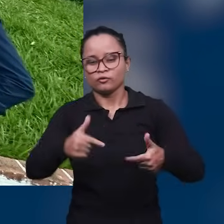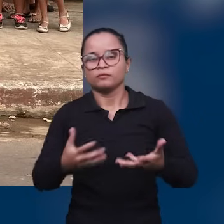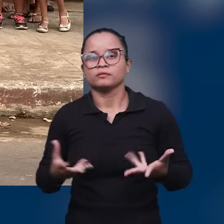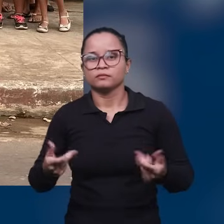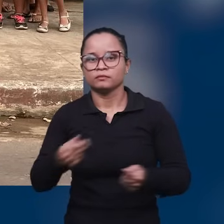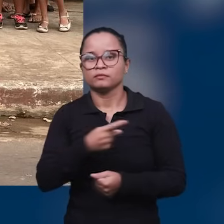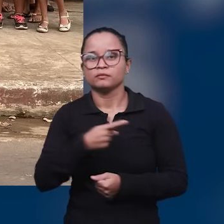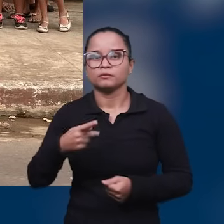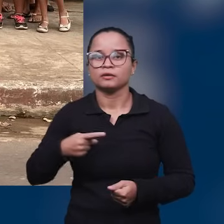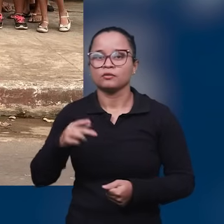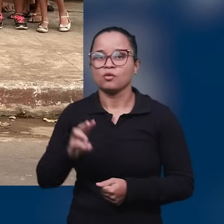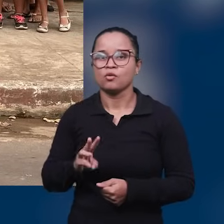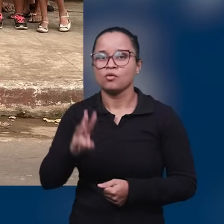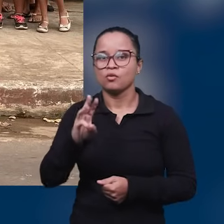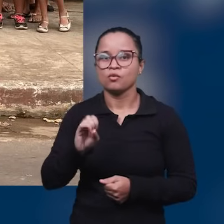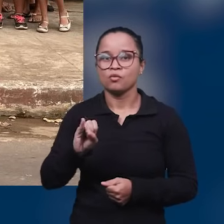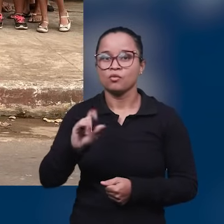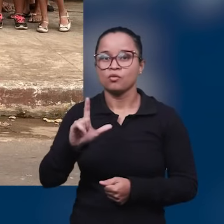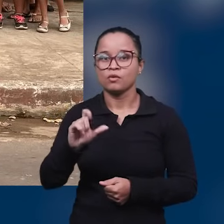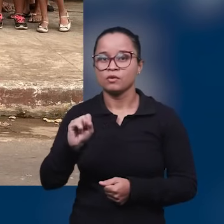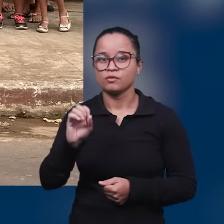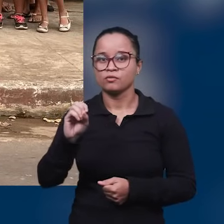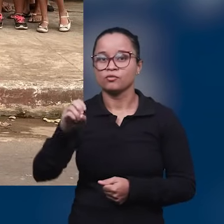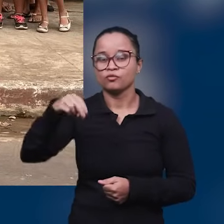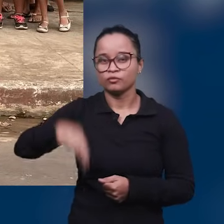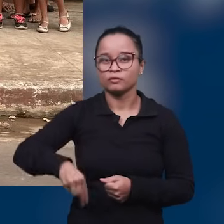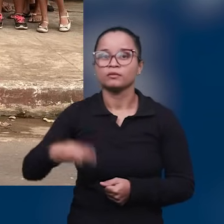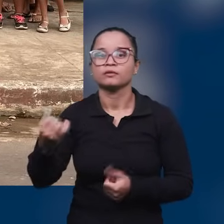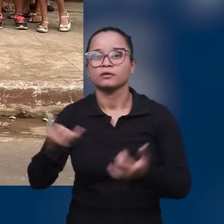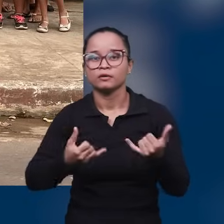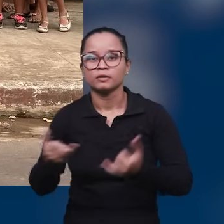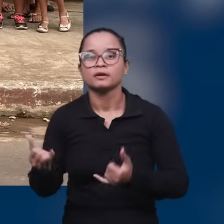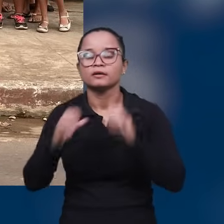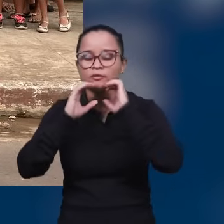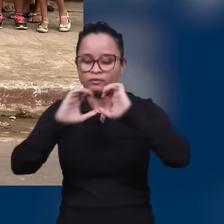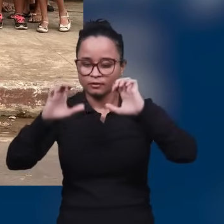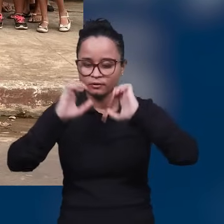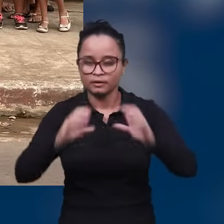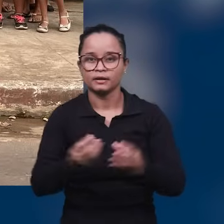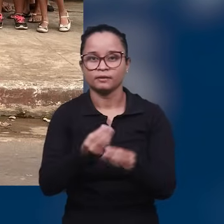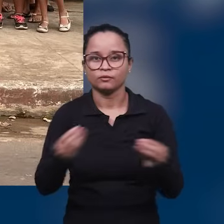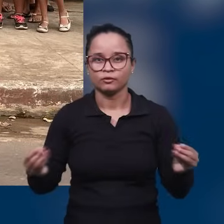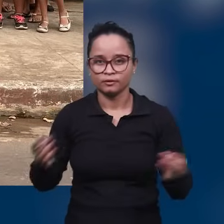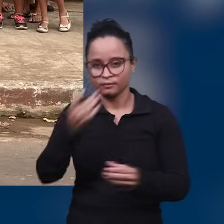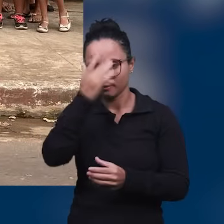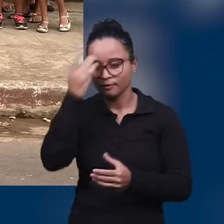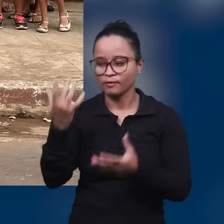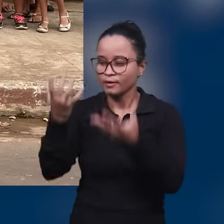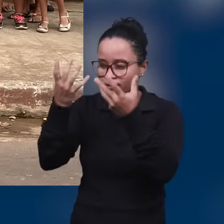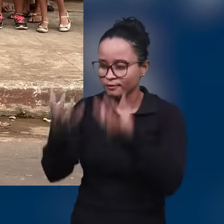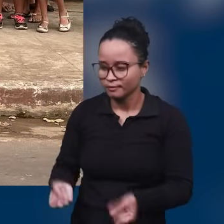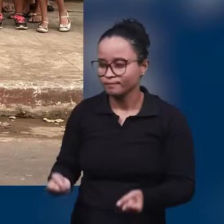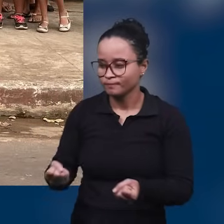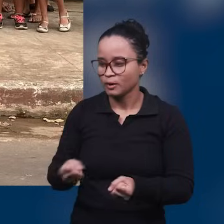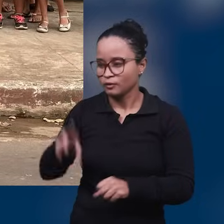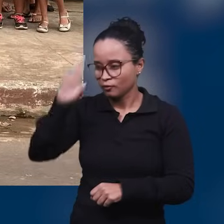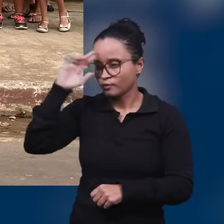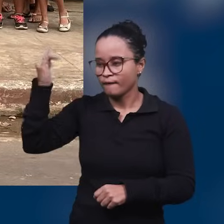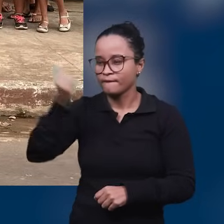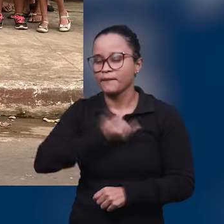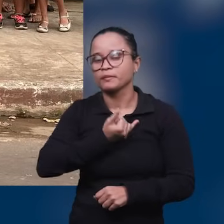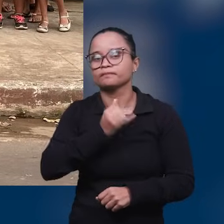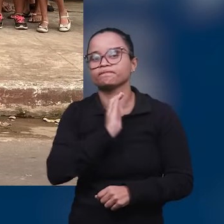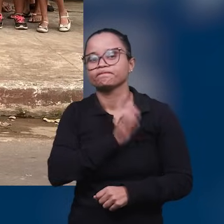Senhor. E no dia seguinte foi realizado o Seminário das Cias. Na ocasião tivemos a presença de muitos visitantes e durante todo o seminário